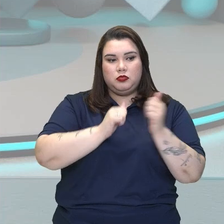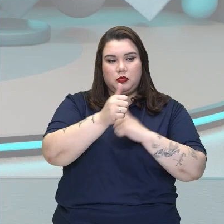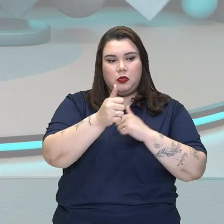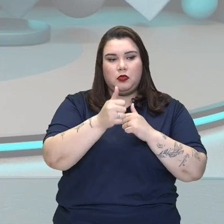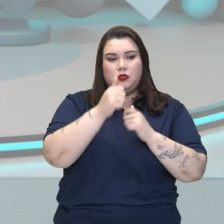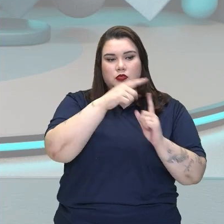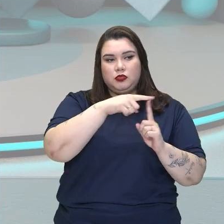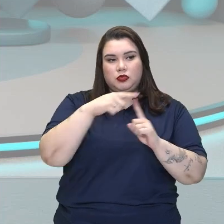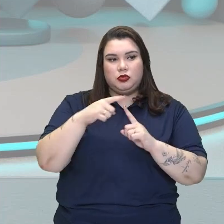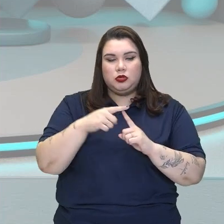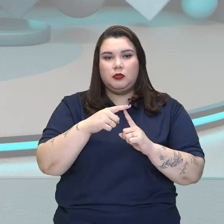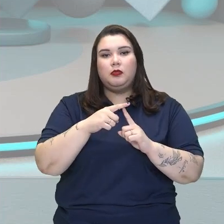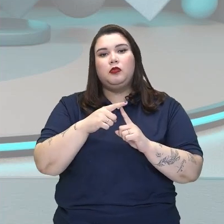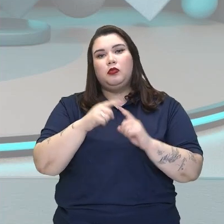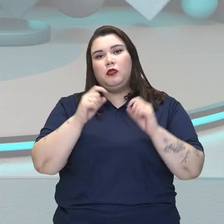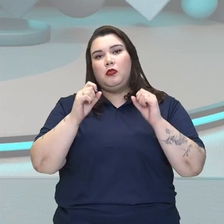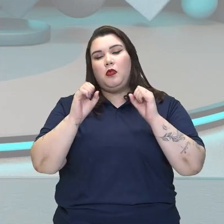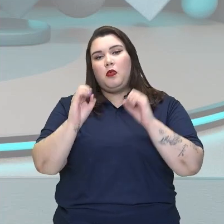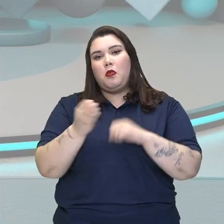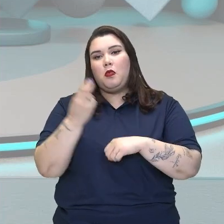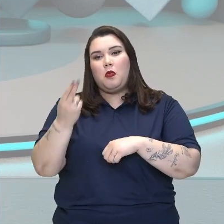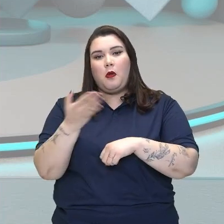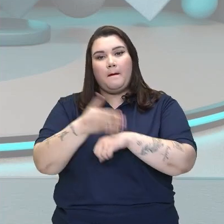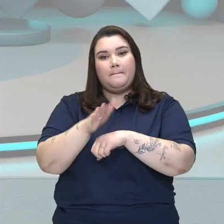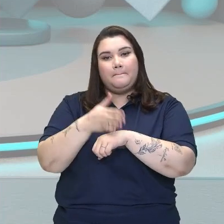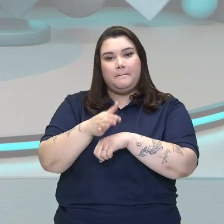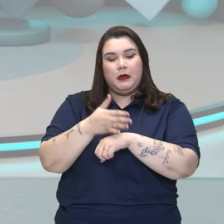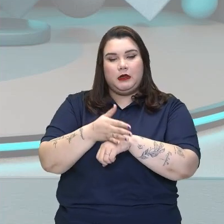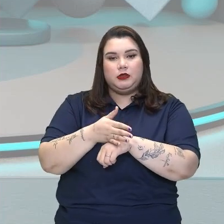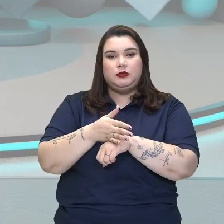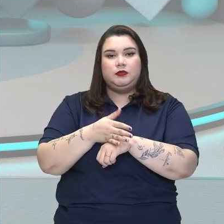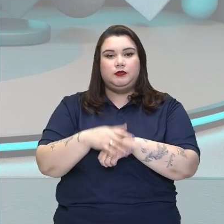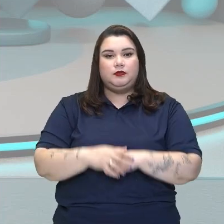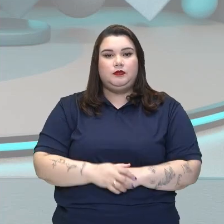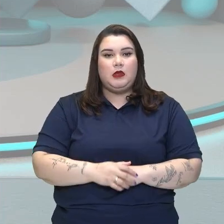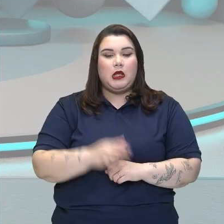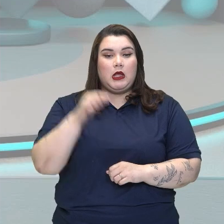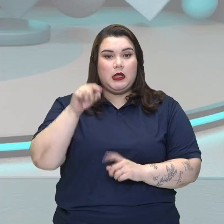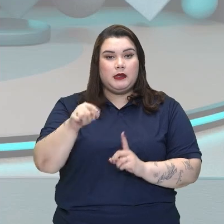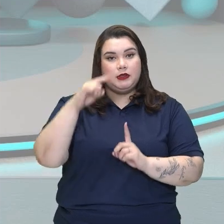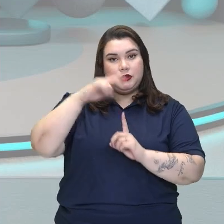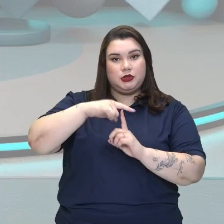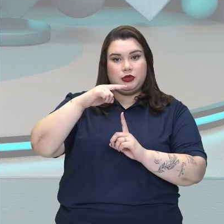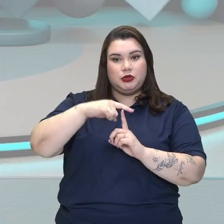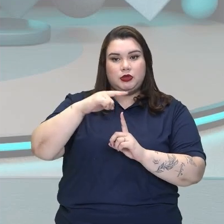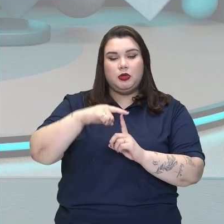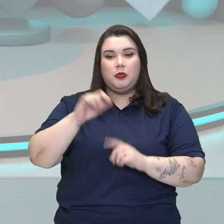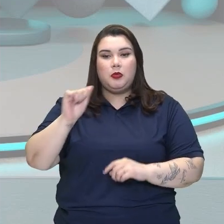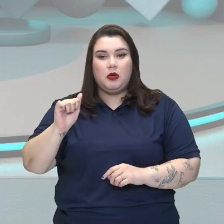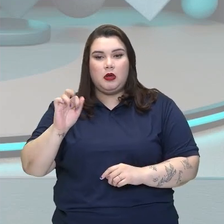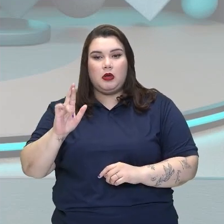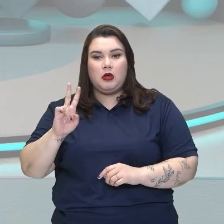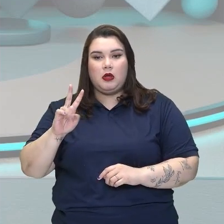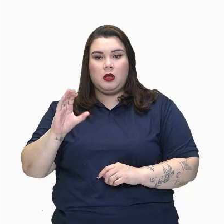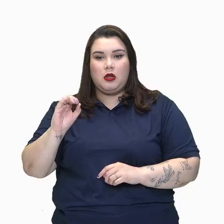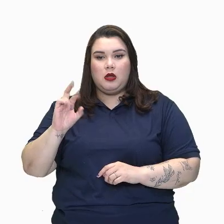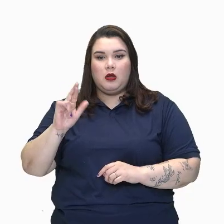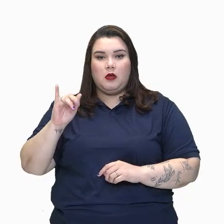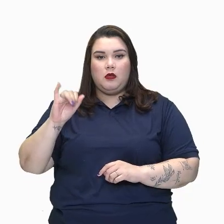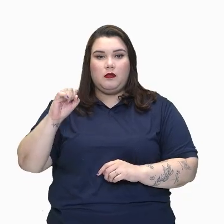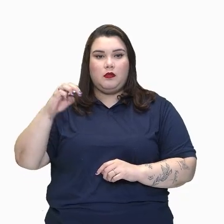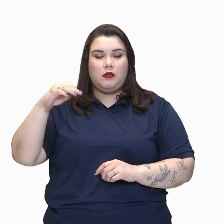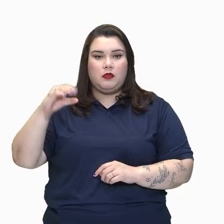prática, né? Ou ainda uma prática. O arvorismo, gente, ele se refere aí a passeios em quê? Em